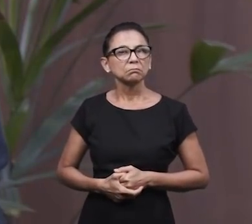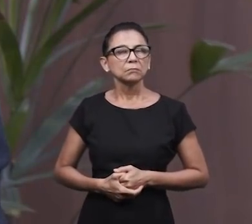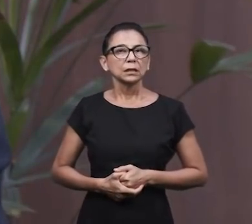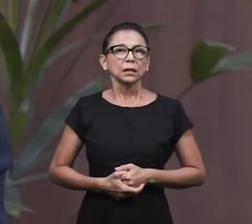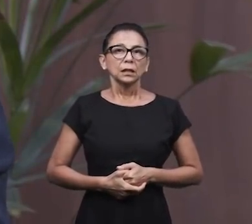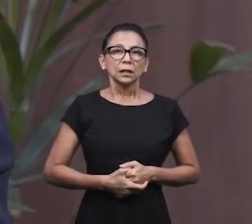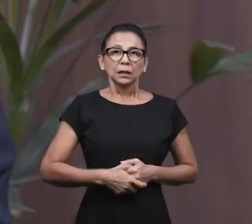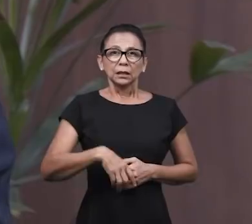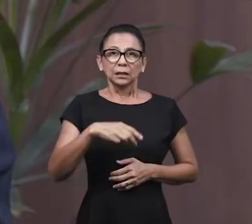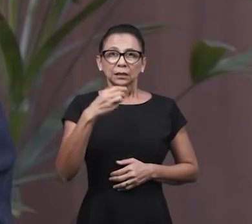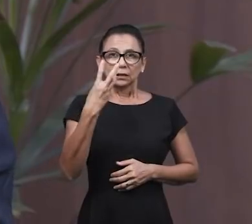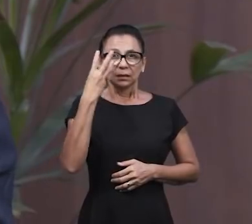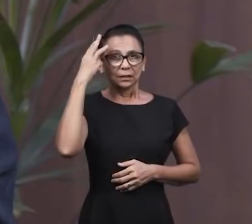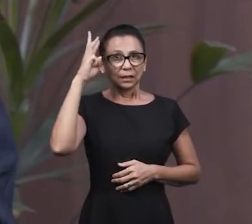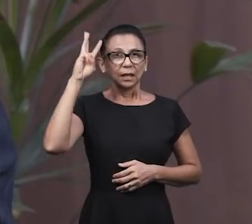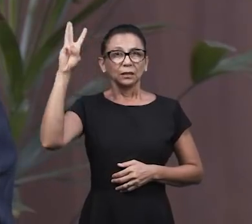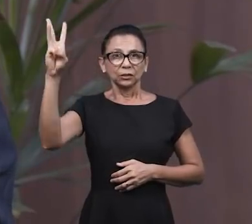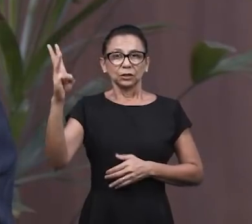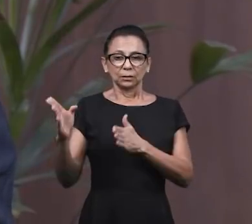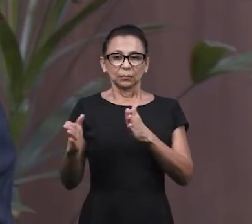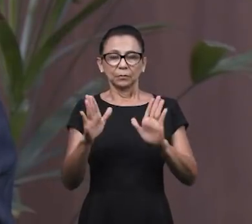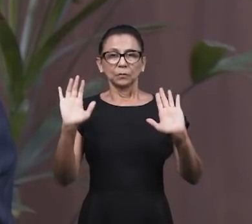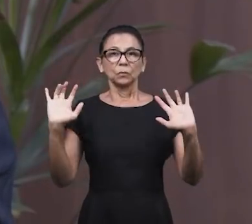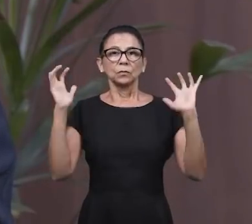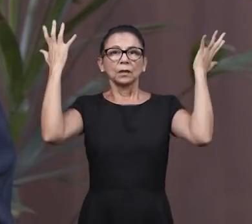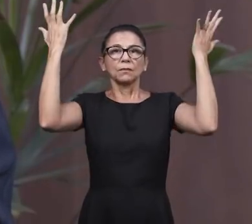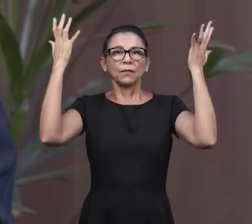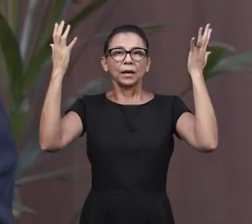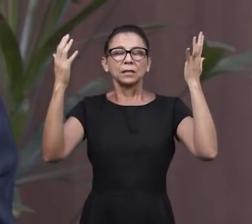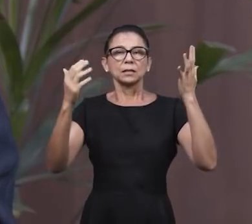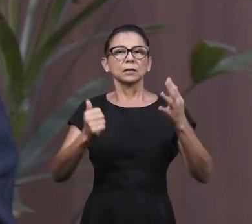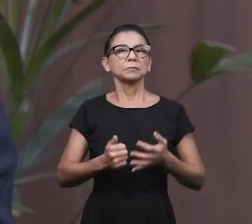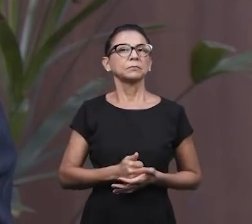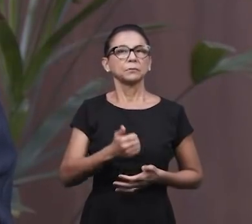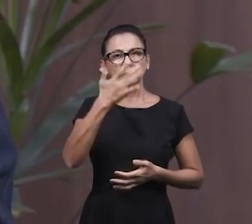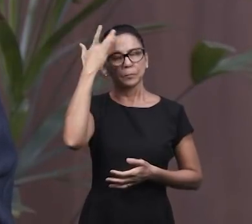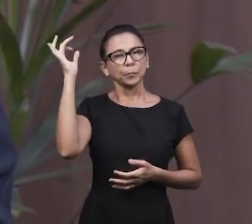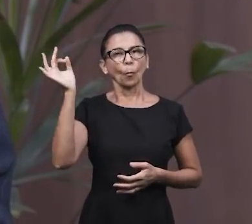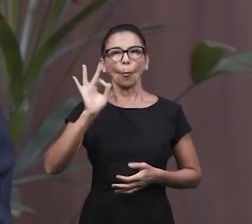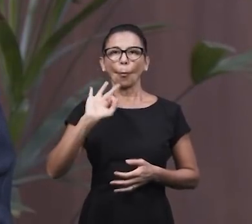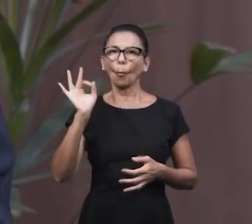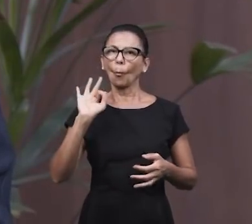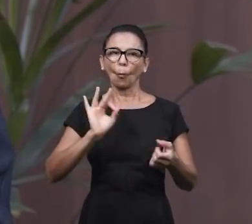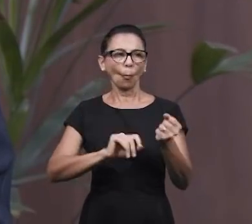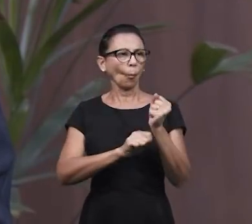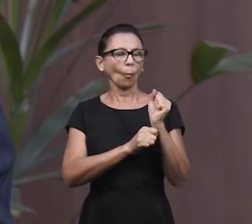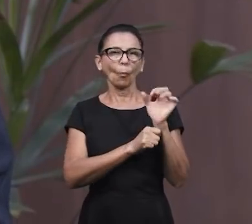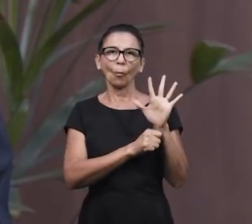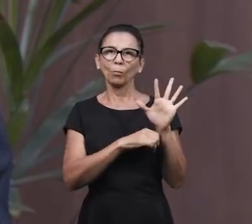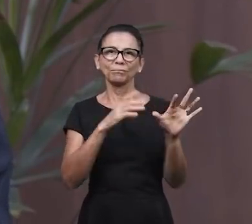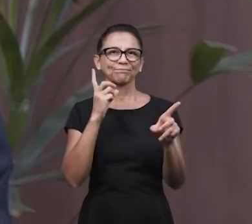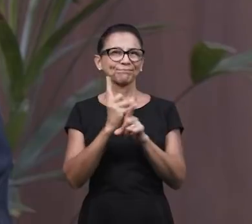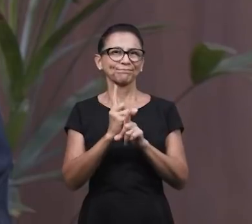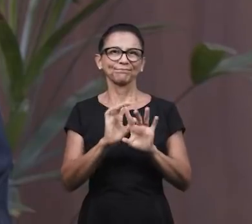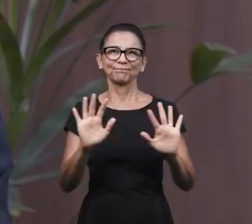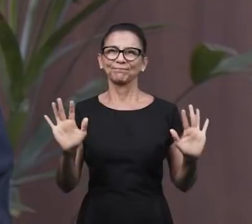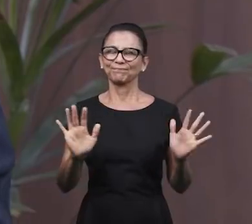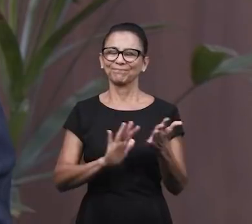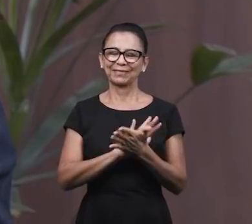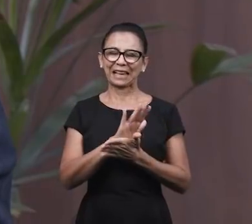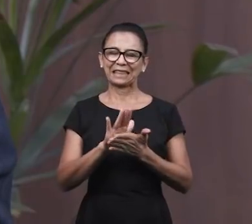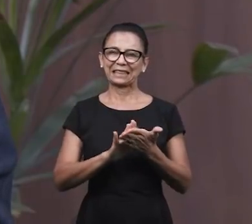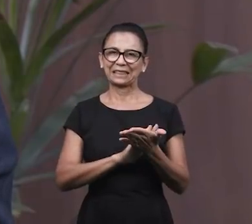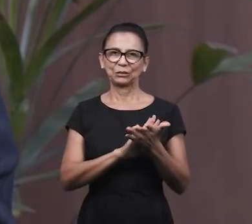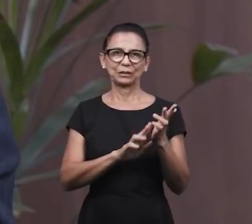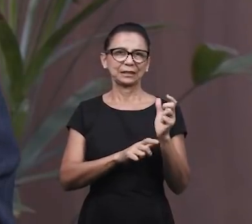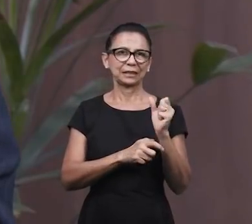conseguiu decifrar aquele enigma. E o que aconteceu é que com aquilo, portanto, vamos dizer